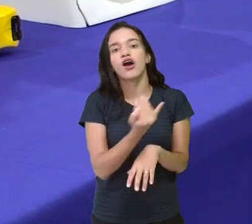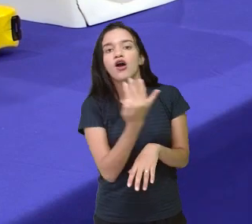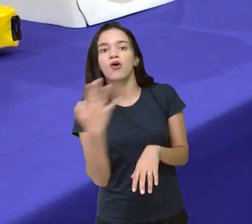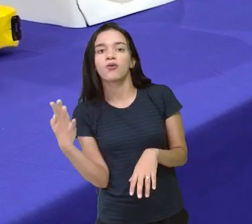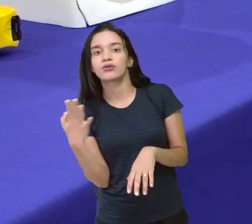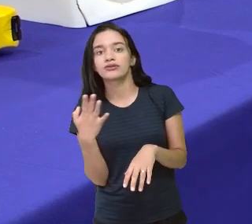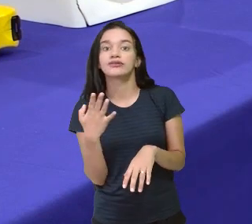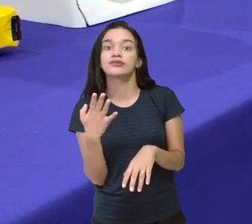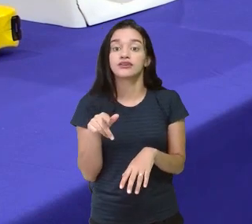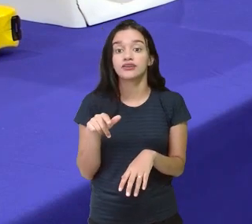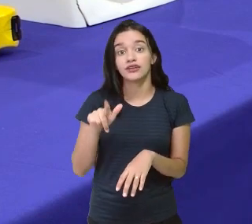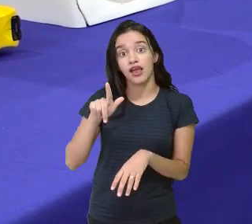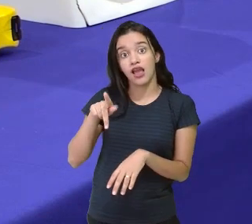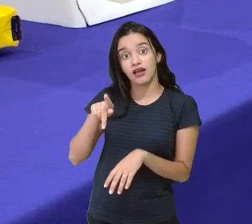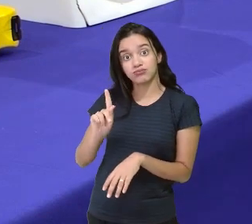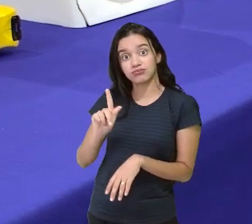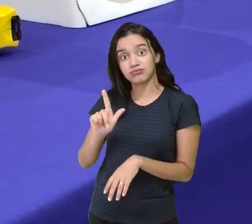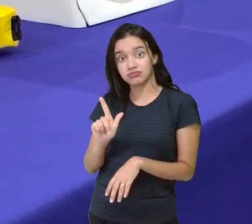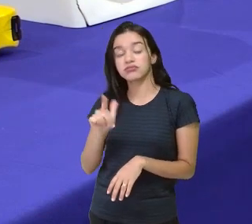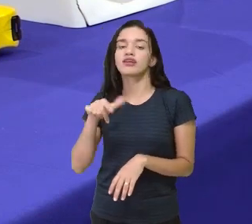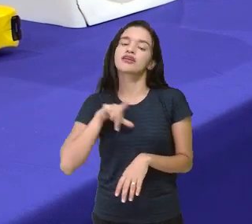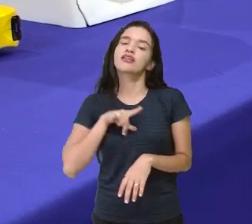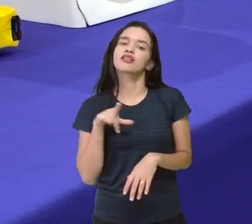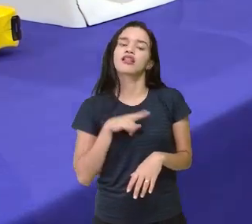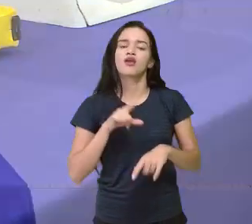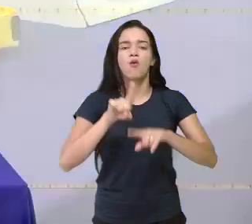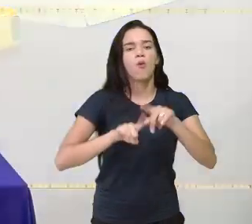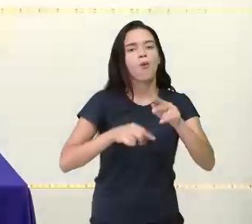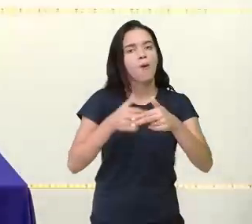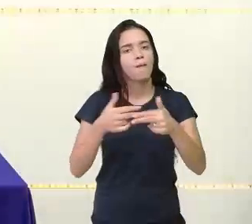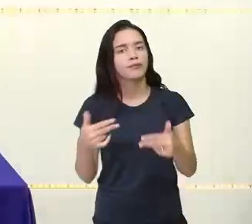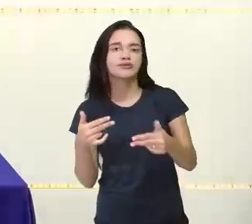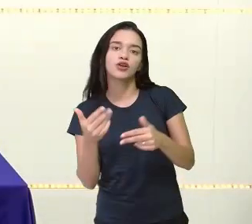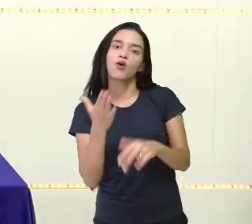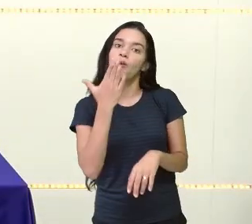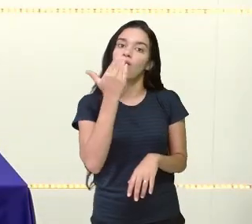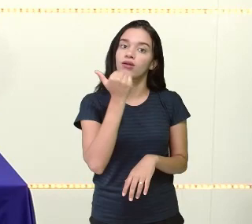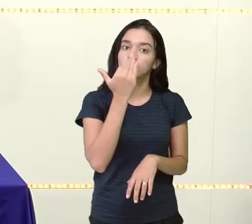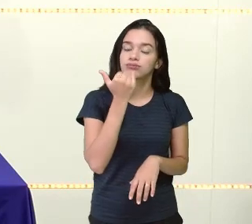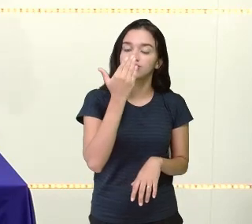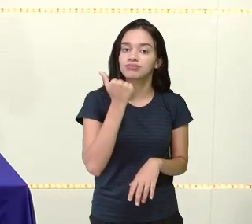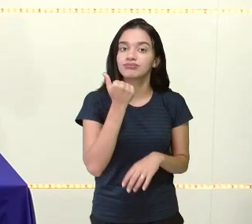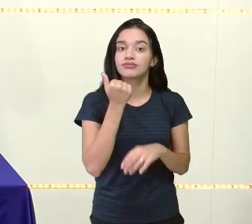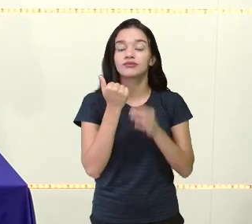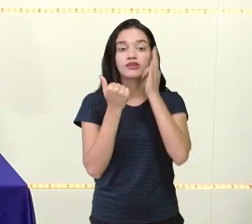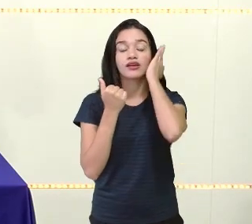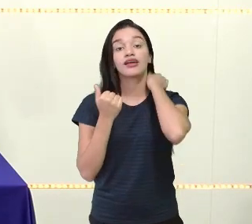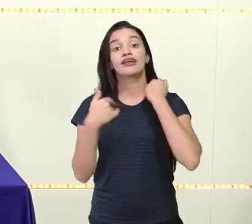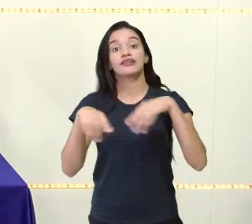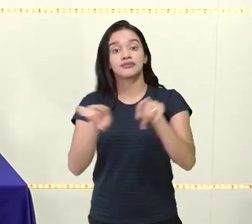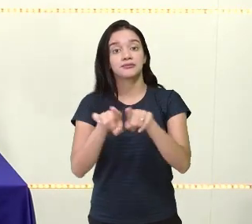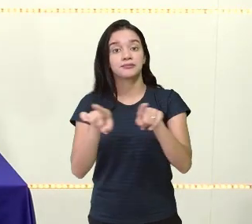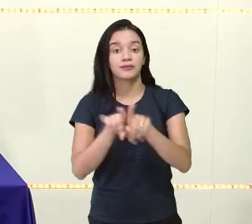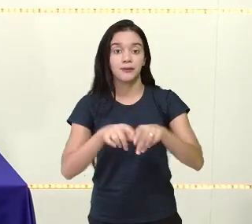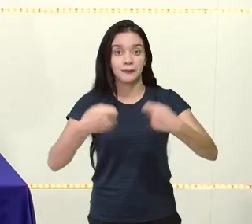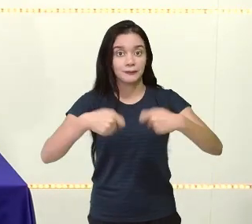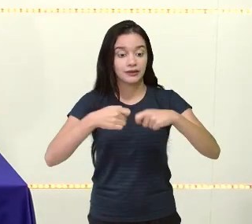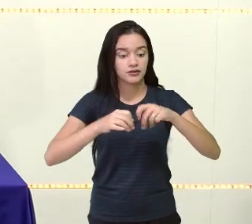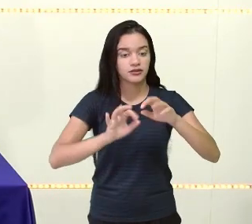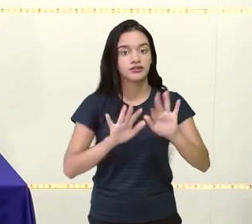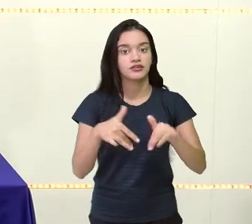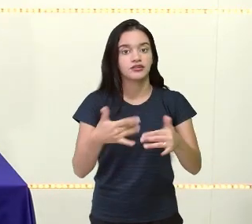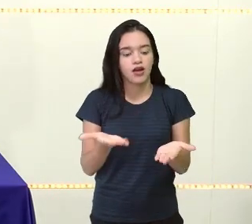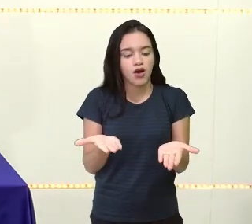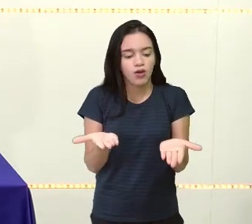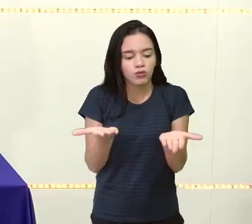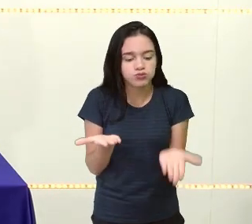quantidade de massa que tem um objeto, que tem um alimento. A gente também precisa medir a massa do nosso corpo,